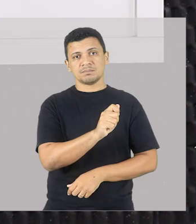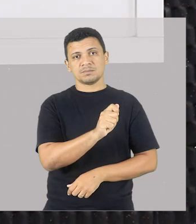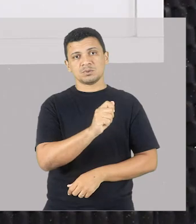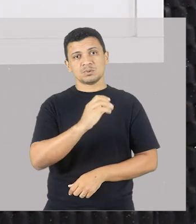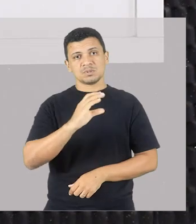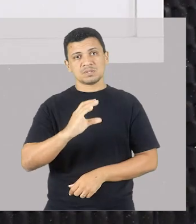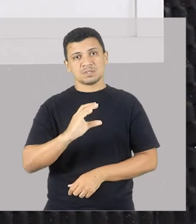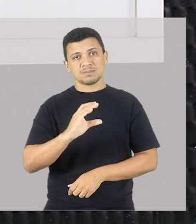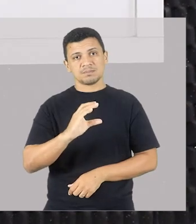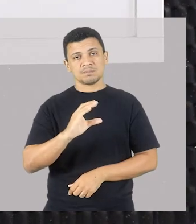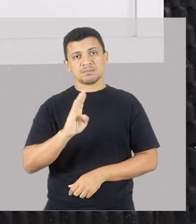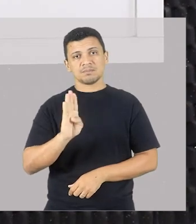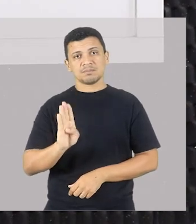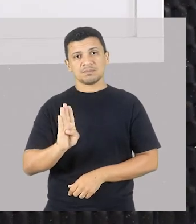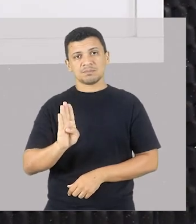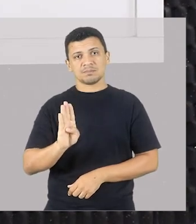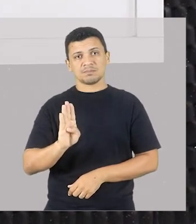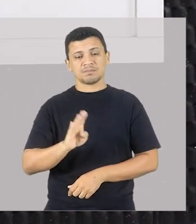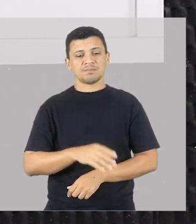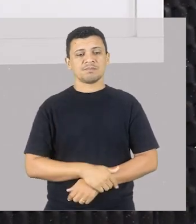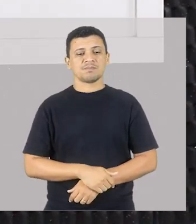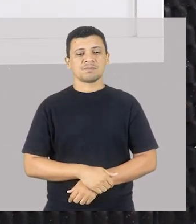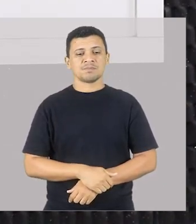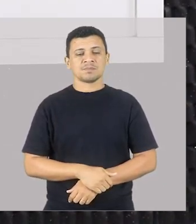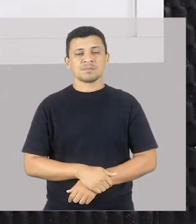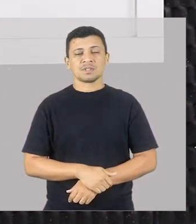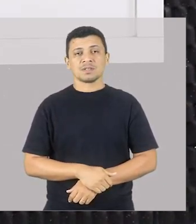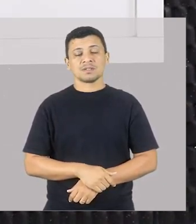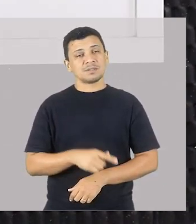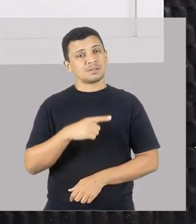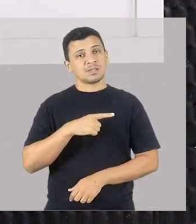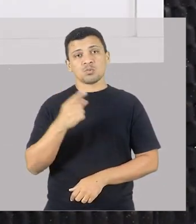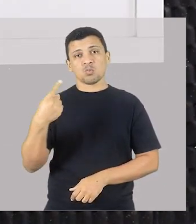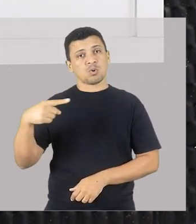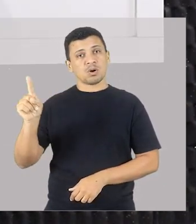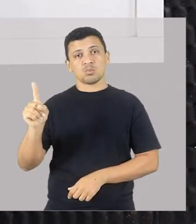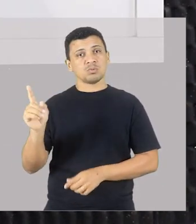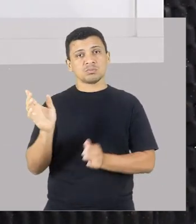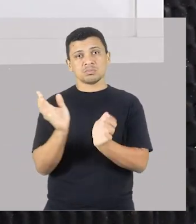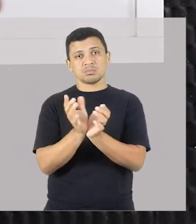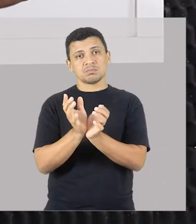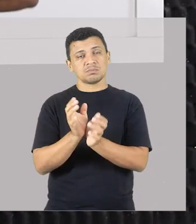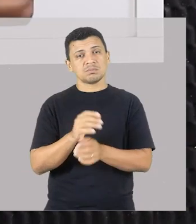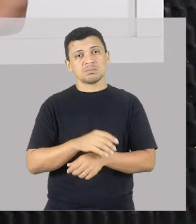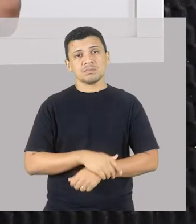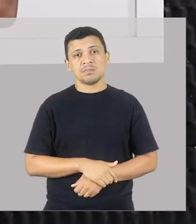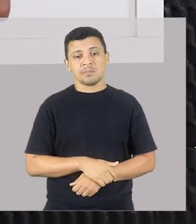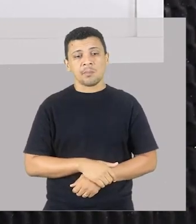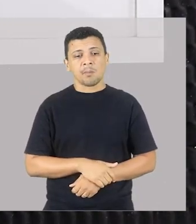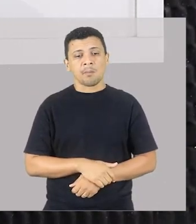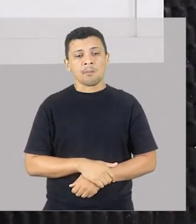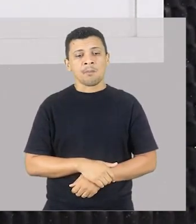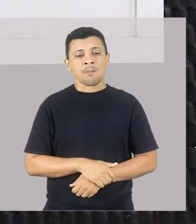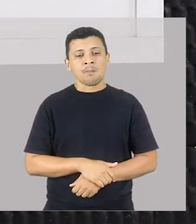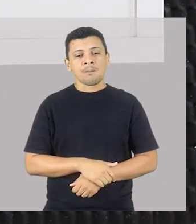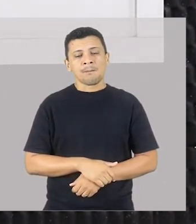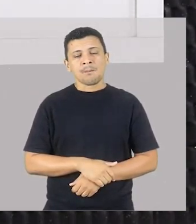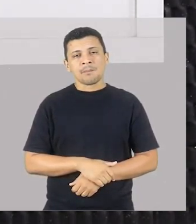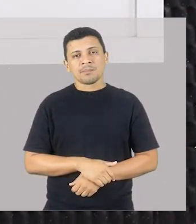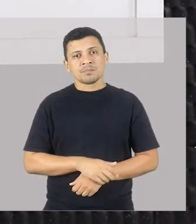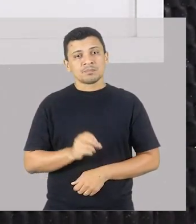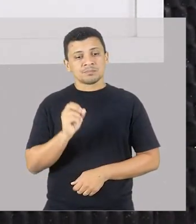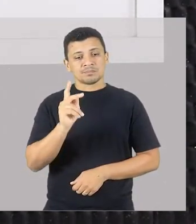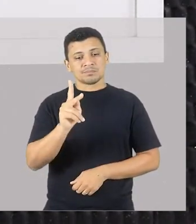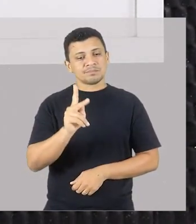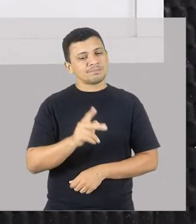vou ter o C e o B. Aí nós temos aí uma outra palavra, certo? Apenas por uma troca. Então,